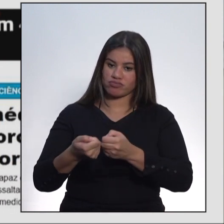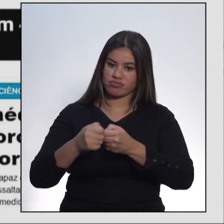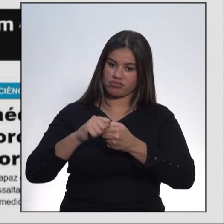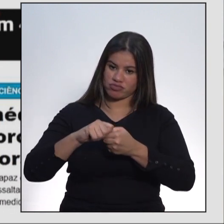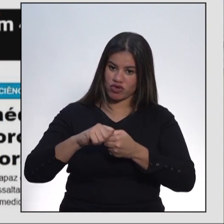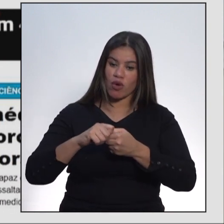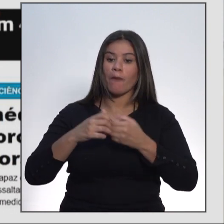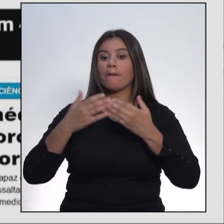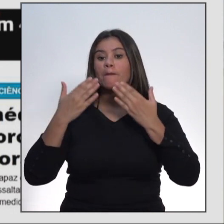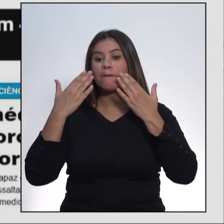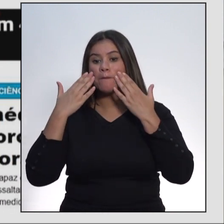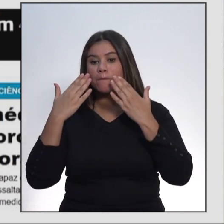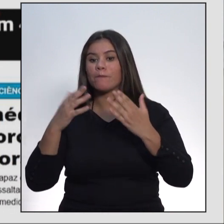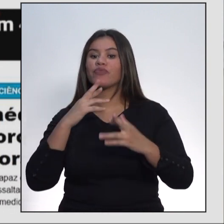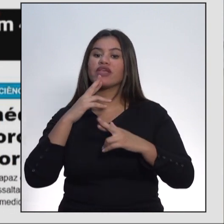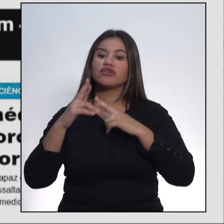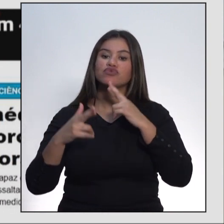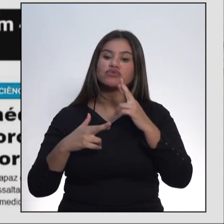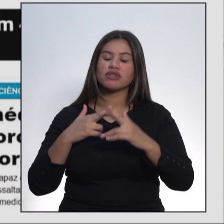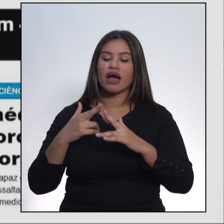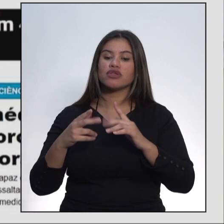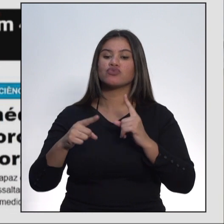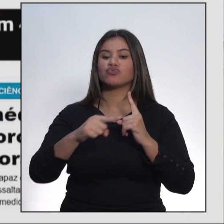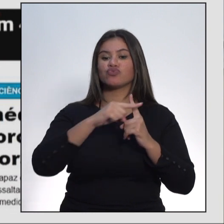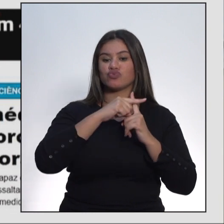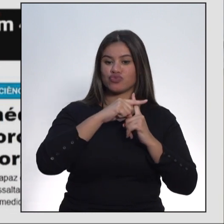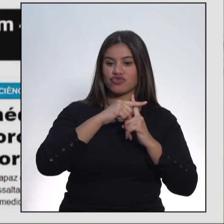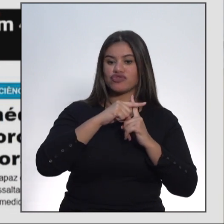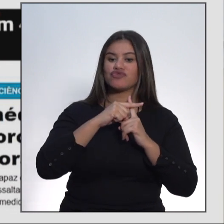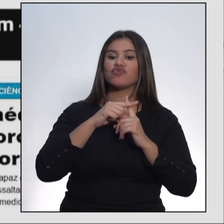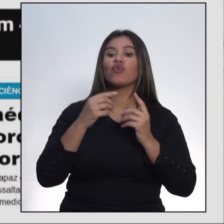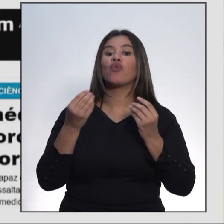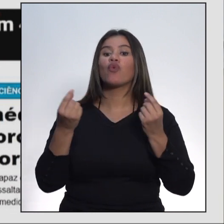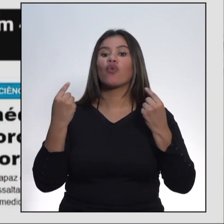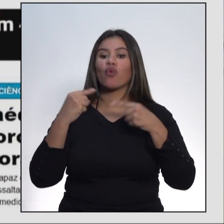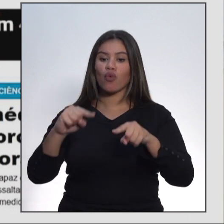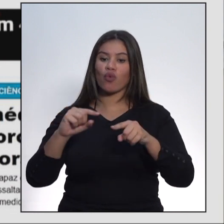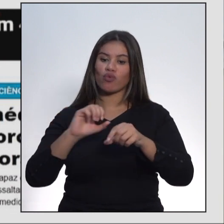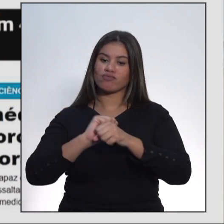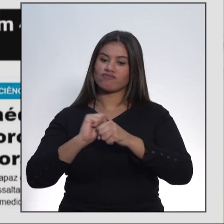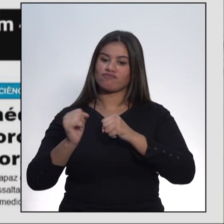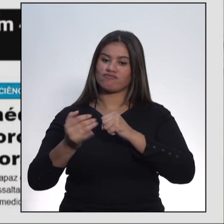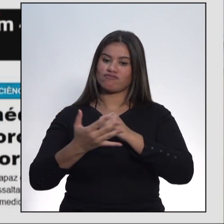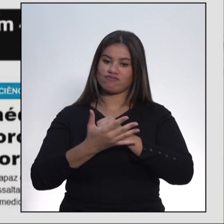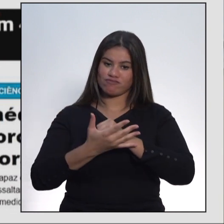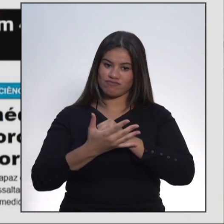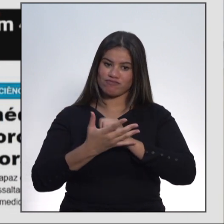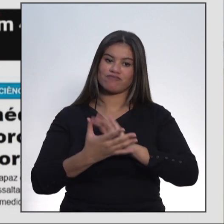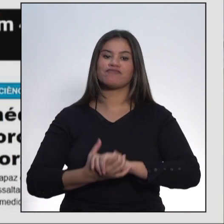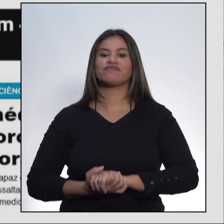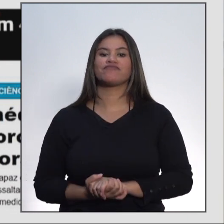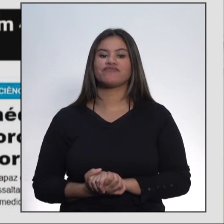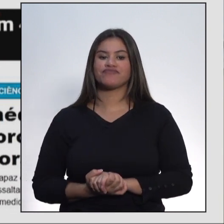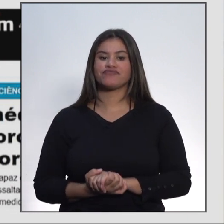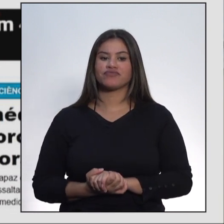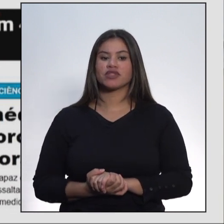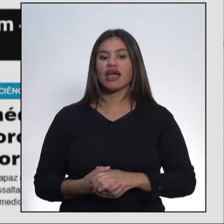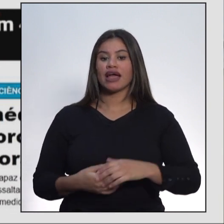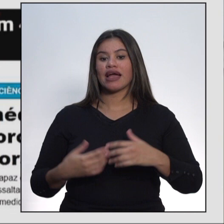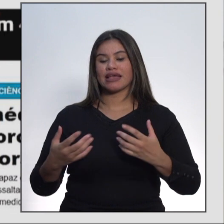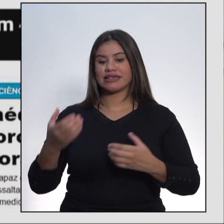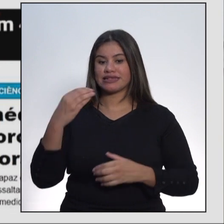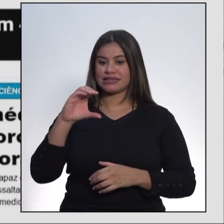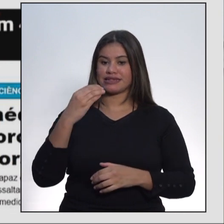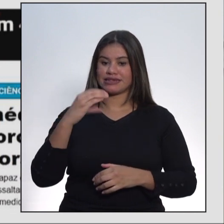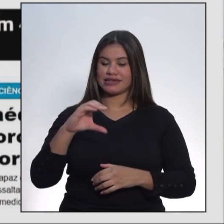coronavírus. Ciência. Em teste, remédio para piolho matou o novo coronavírus